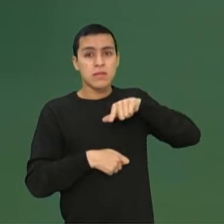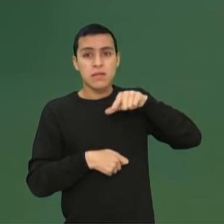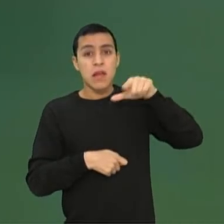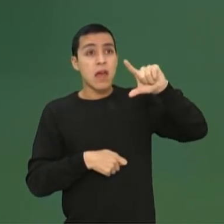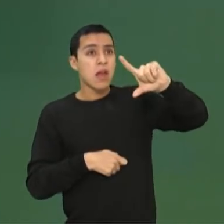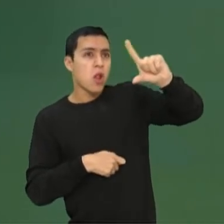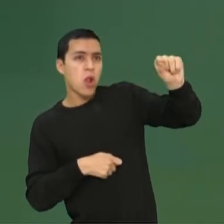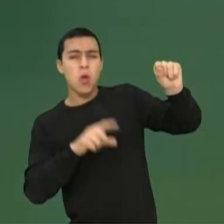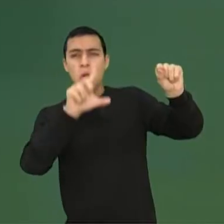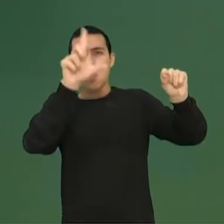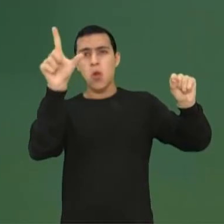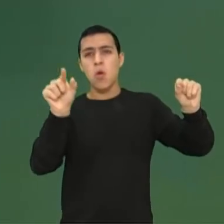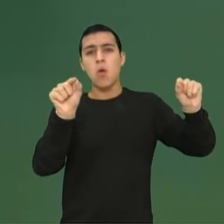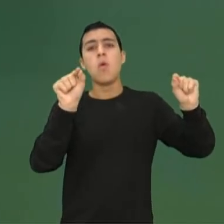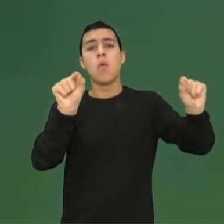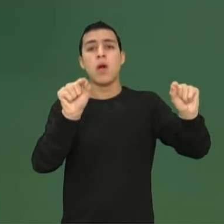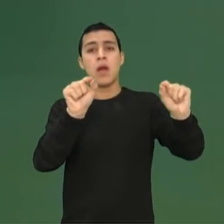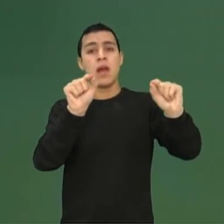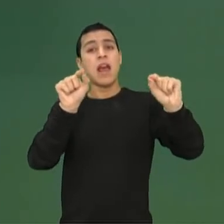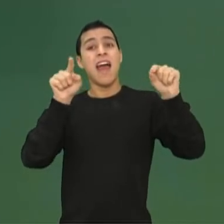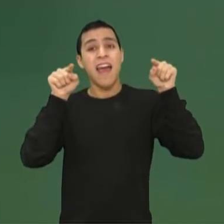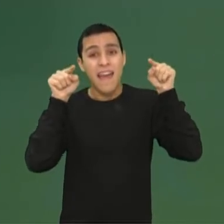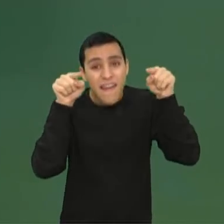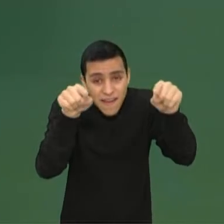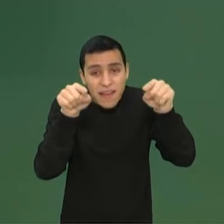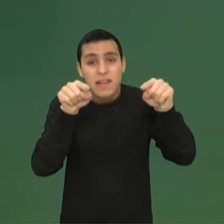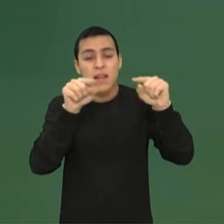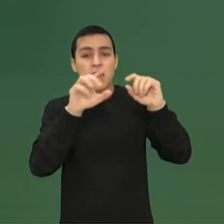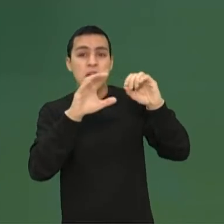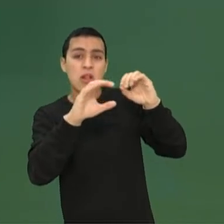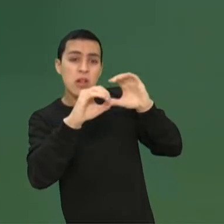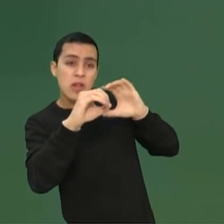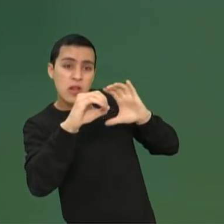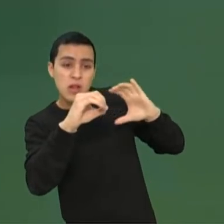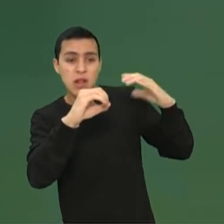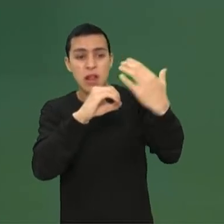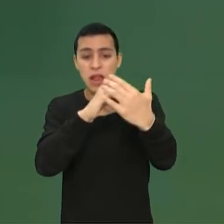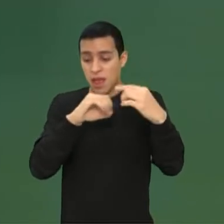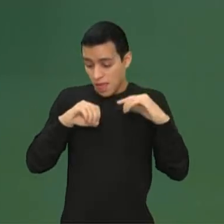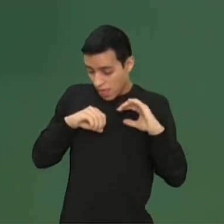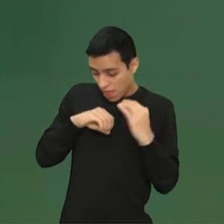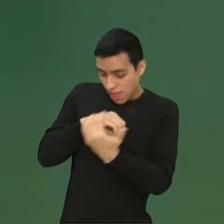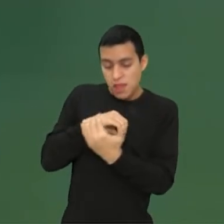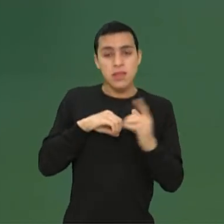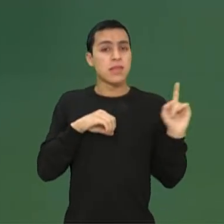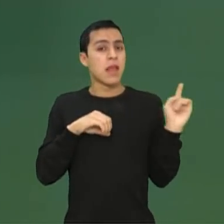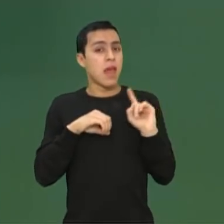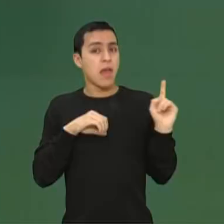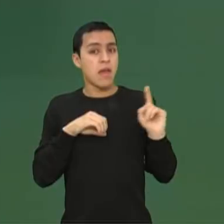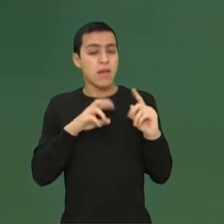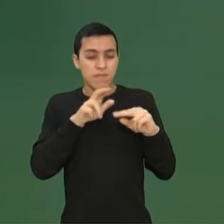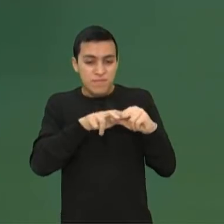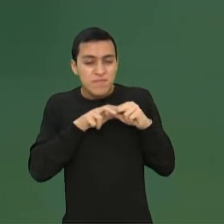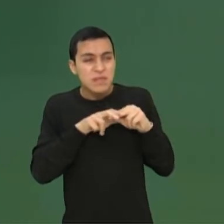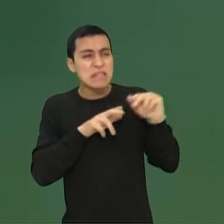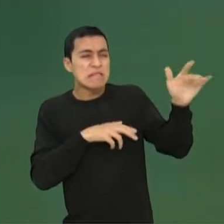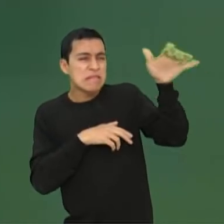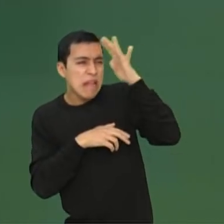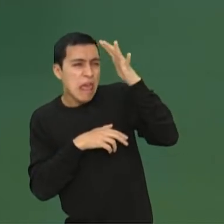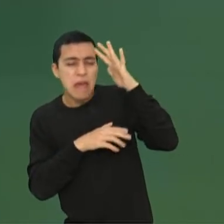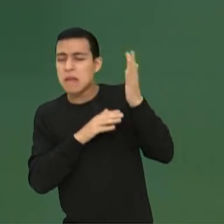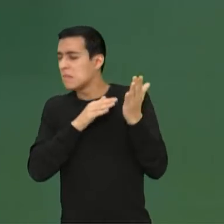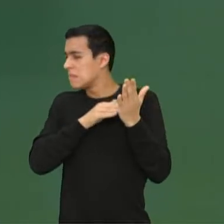essas luas giram em torno daqueles astros e não em torno da Terra. Por isso nós